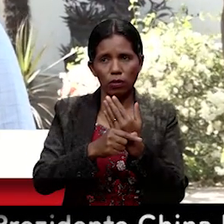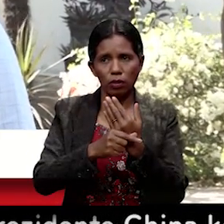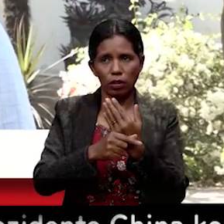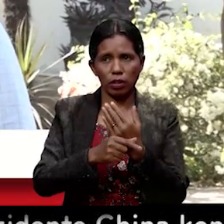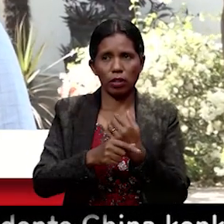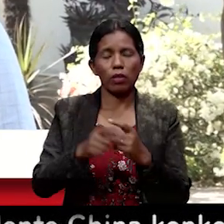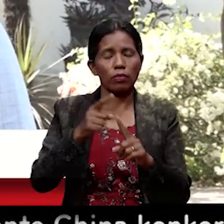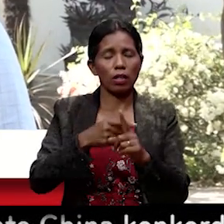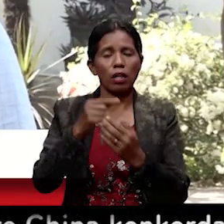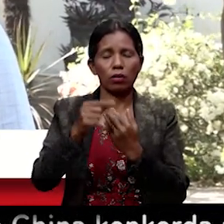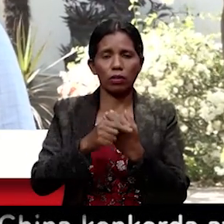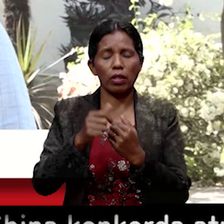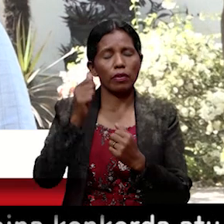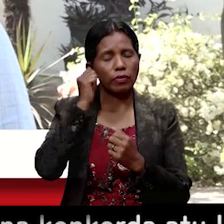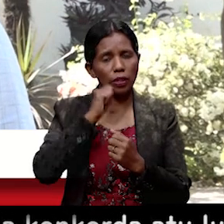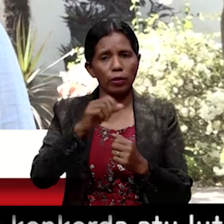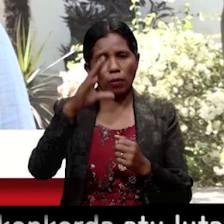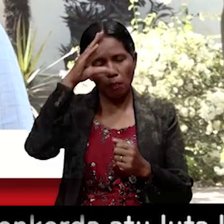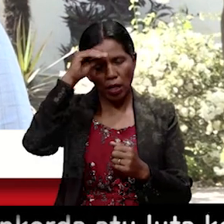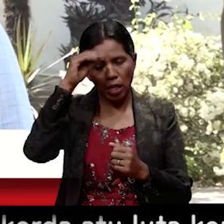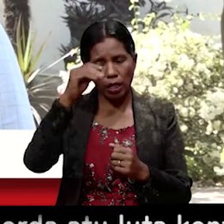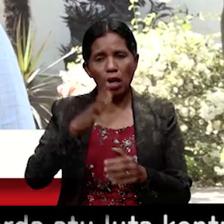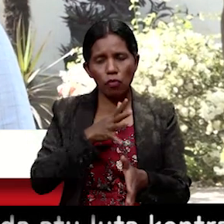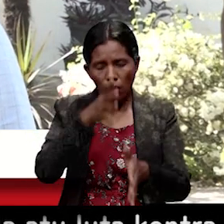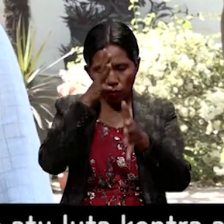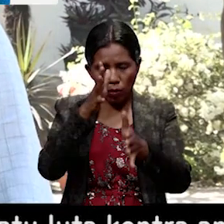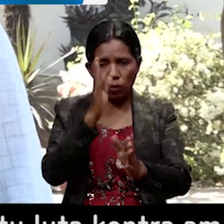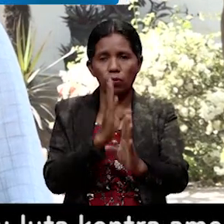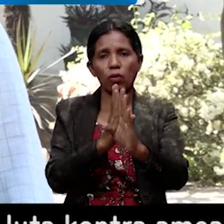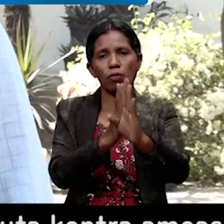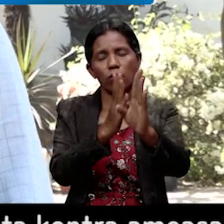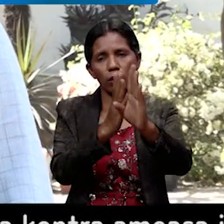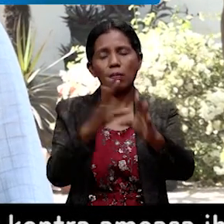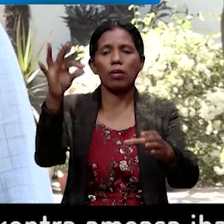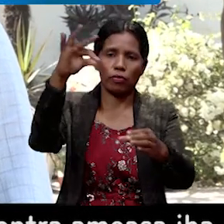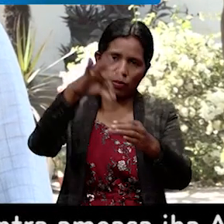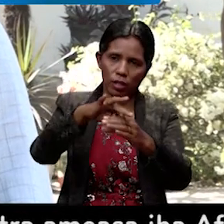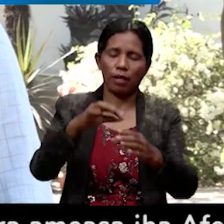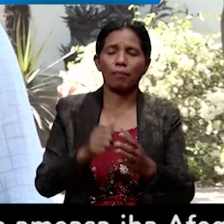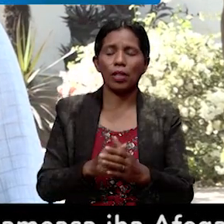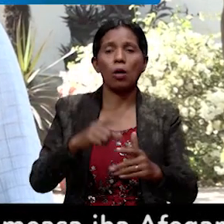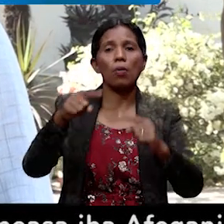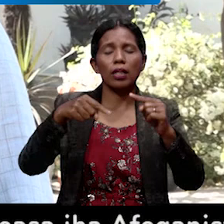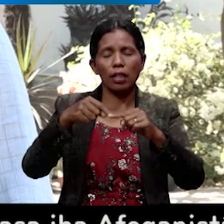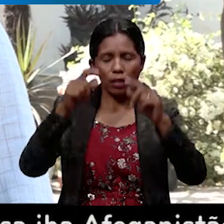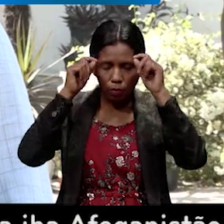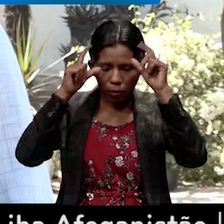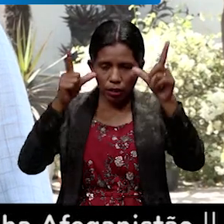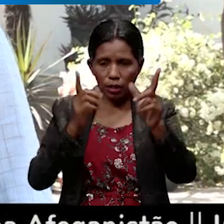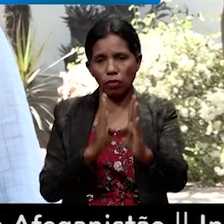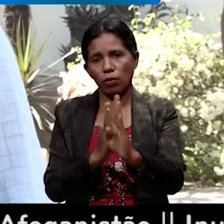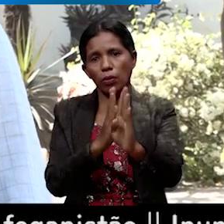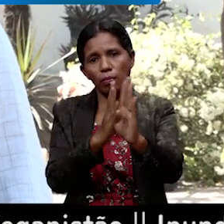Fetomane, Fericatuas, Jovem Narodon, vai ir a centro de votação. Mahira Timor One será vai ir a centro de votação e a altura